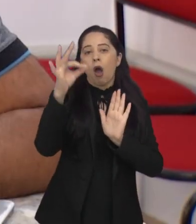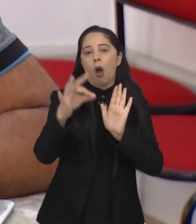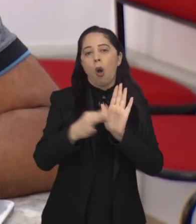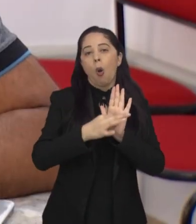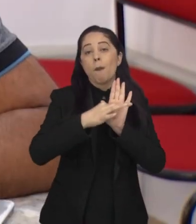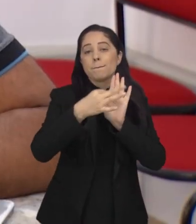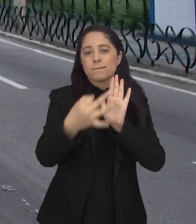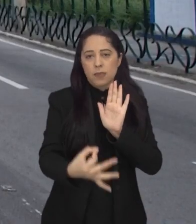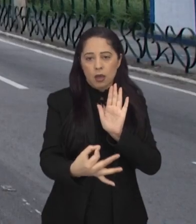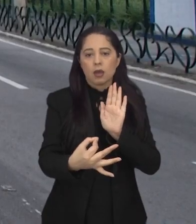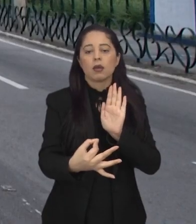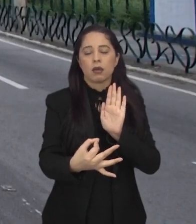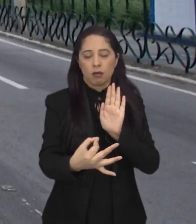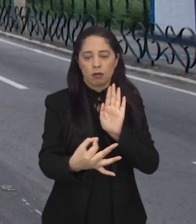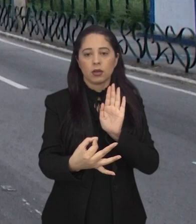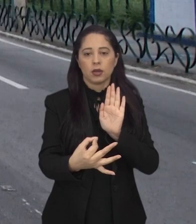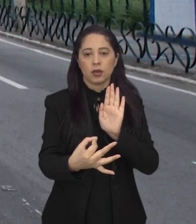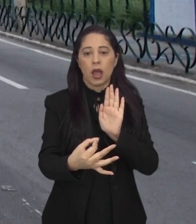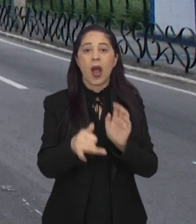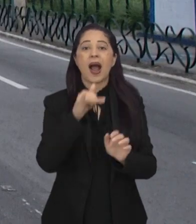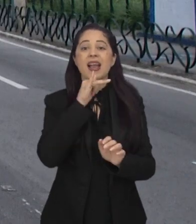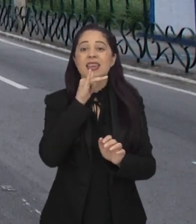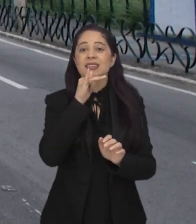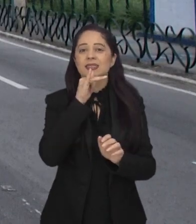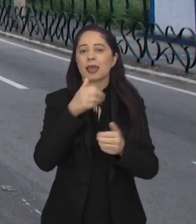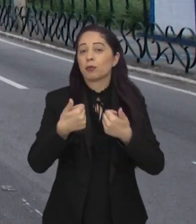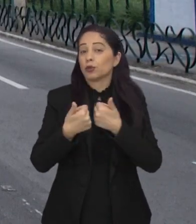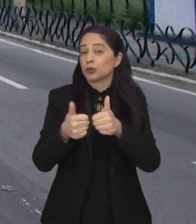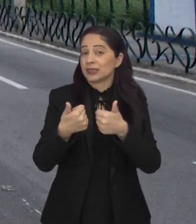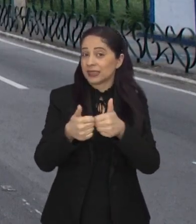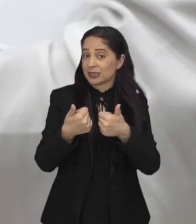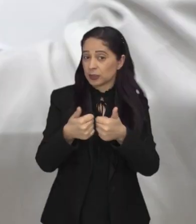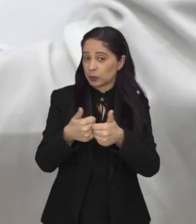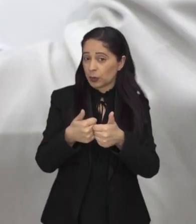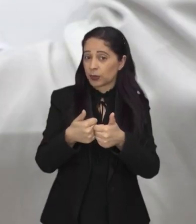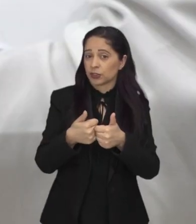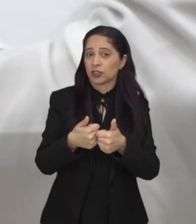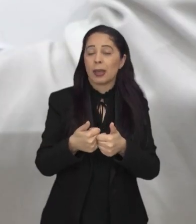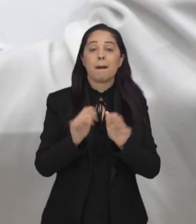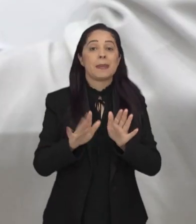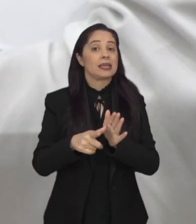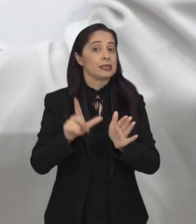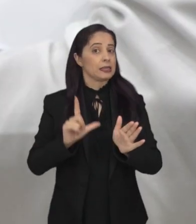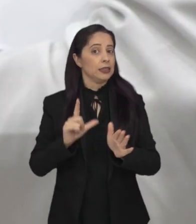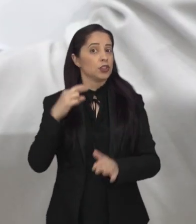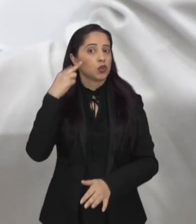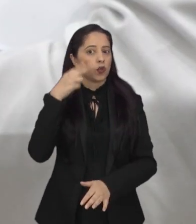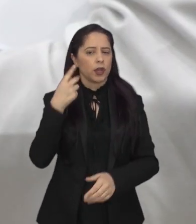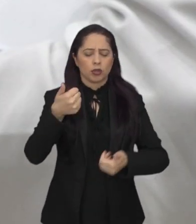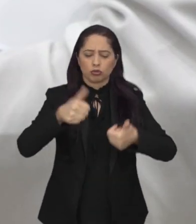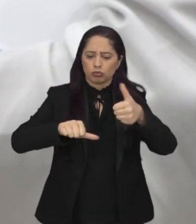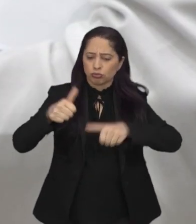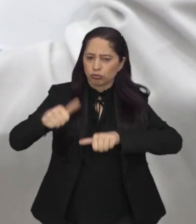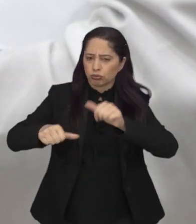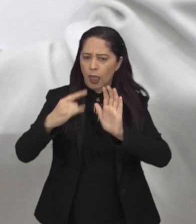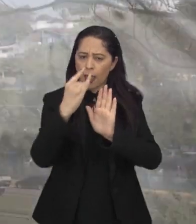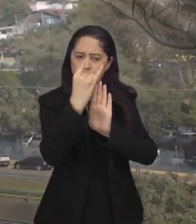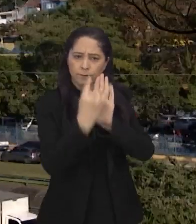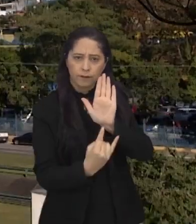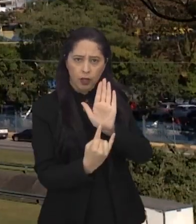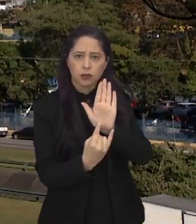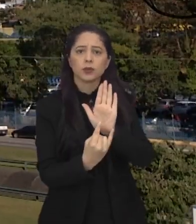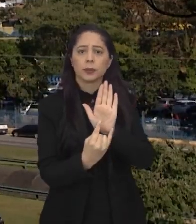assuntos relacionados, por exemplo, à concessão do transporte público. Após a análise dos vereadores da comissão, o